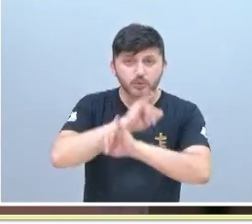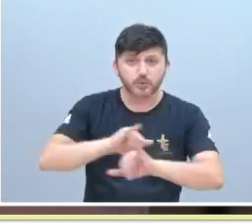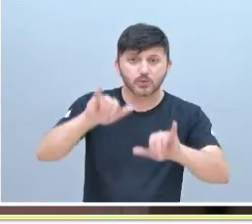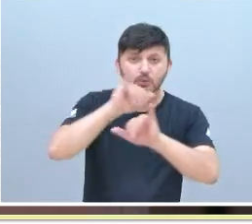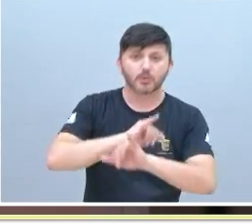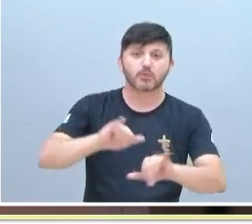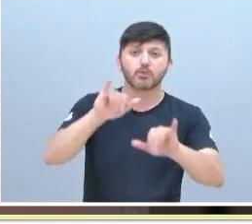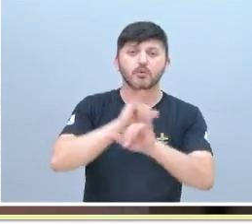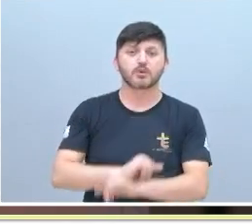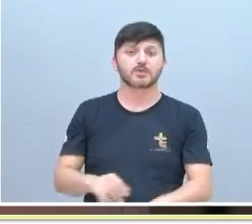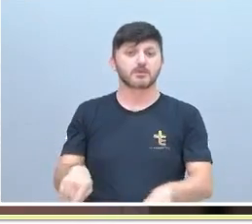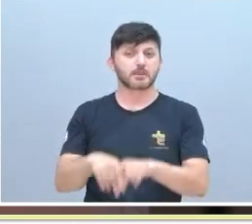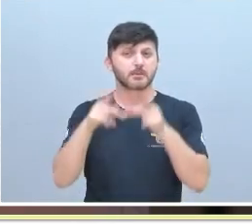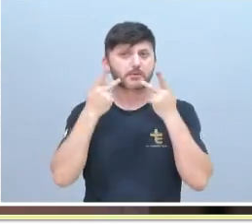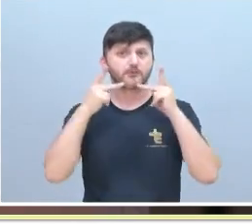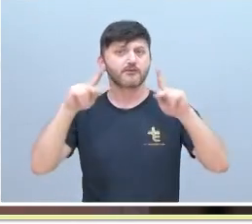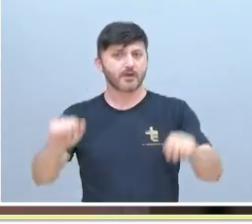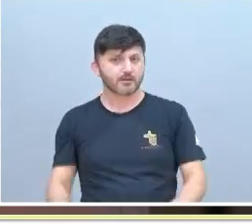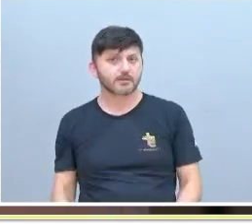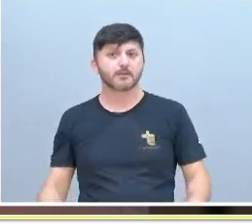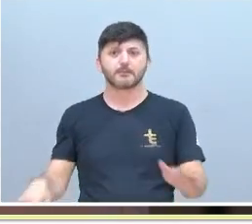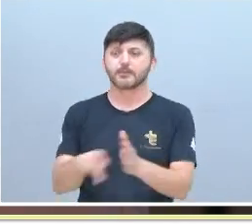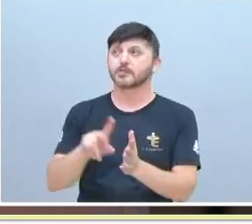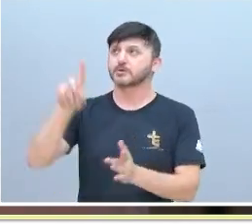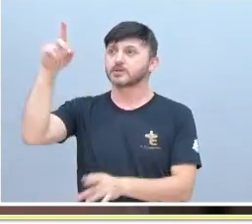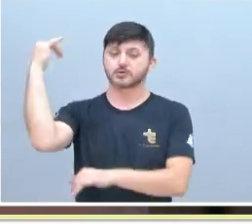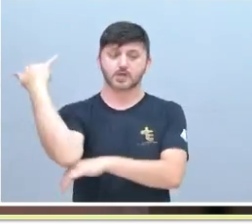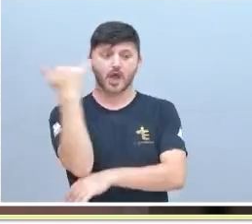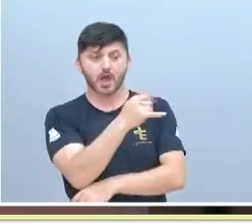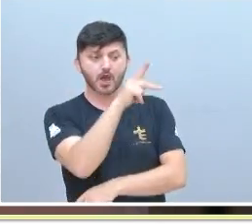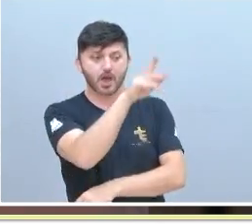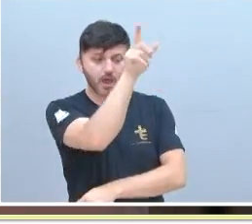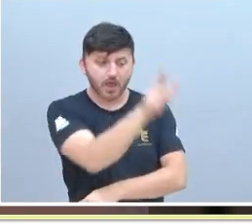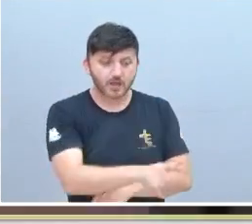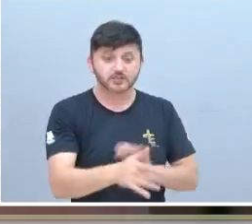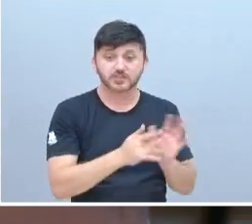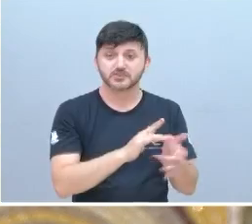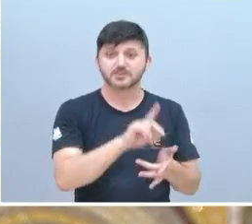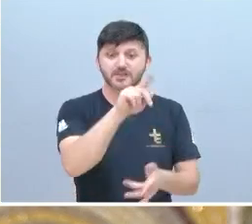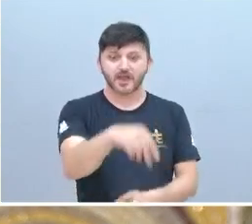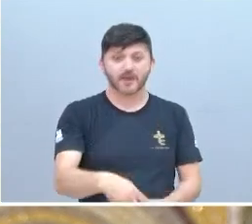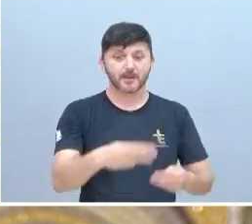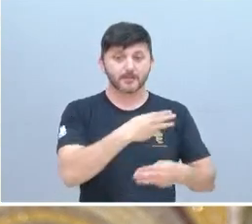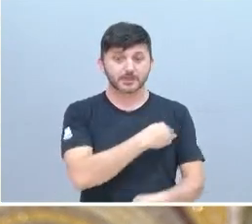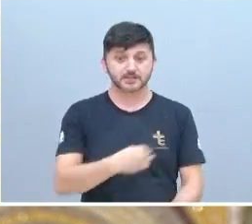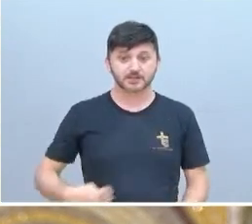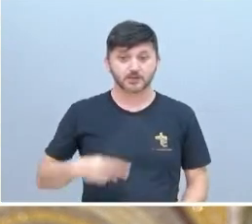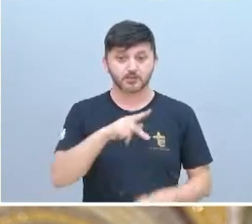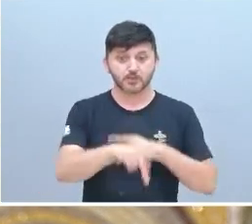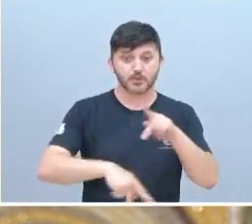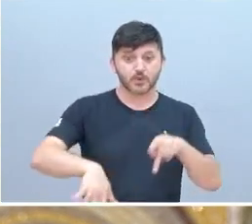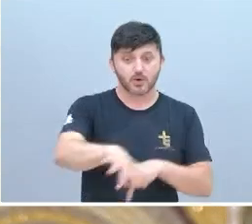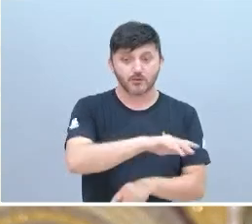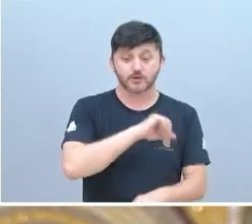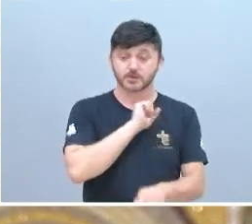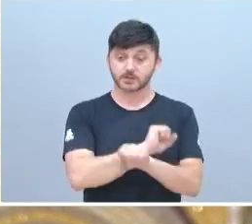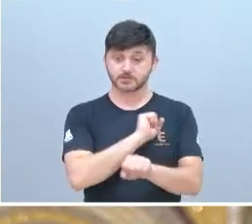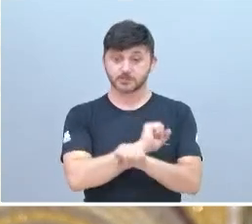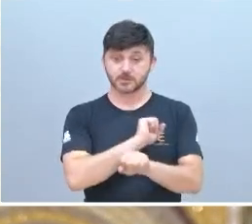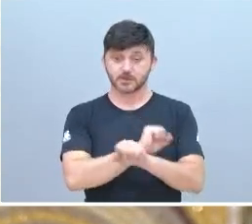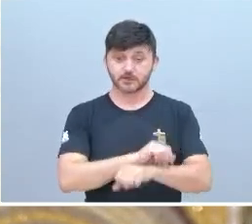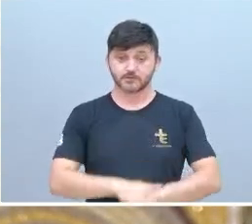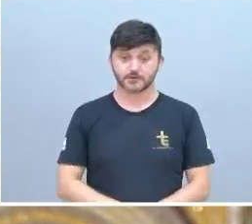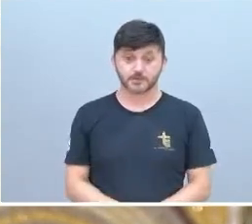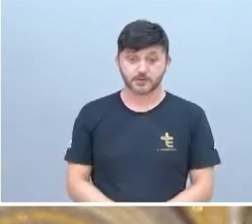anuncia que Jesus é seu Filho amado, o Messias que o povo esperava. Ouçamos. Livro do profeta